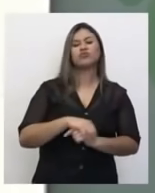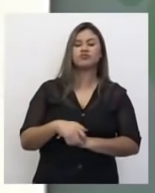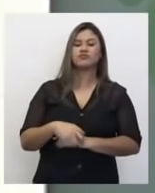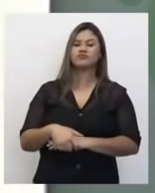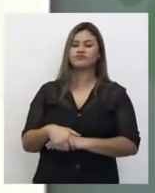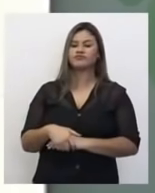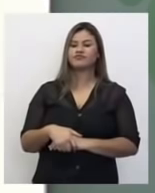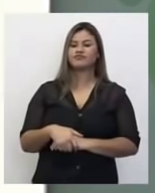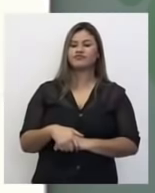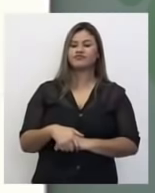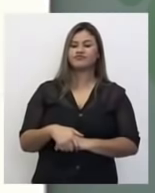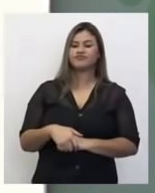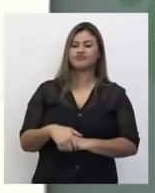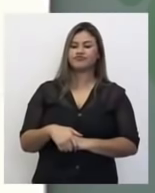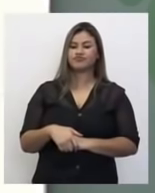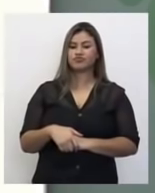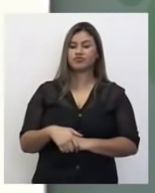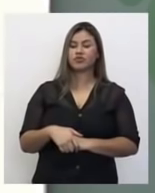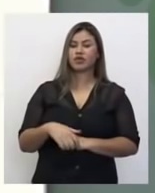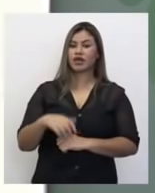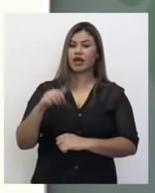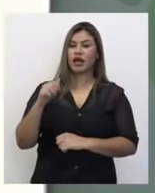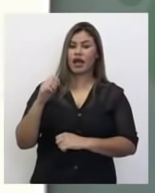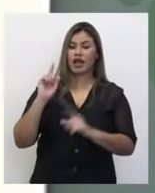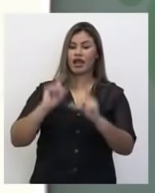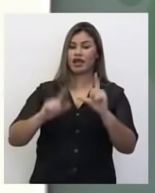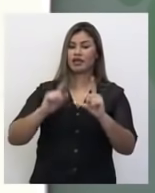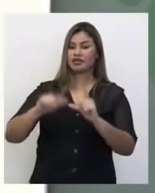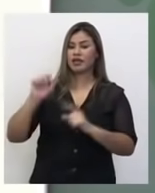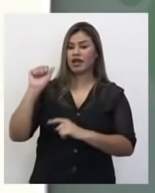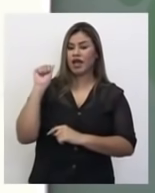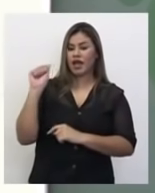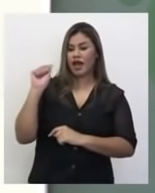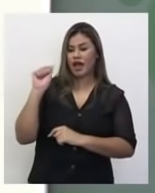Se a letra A é a letra de posição um,